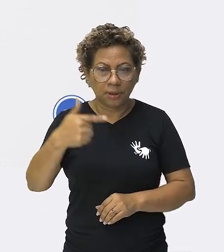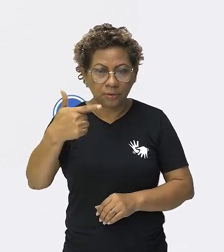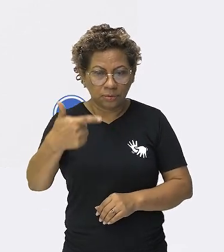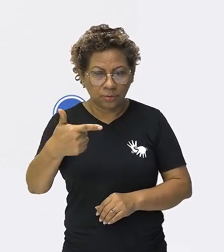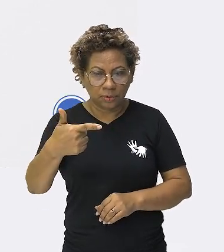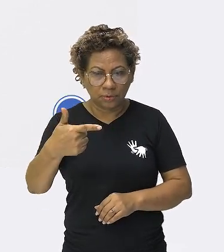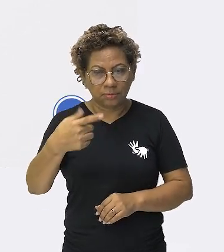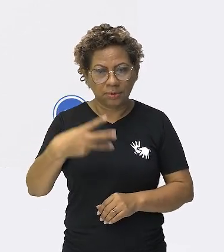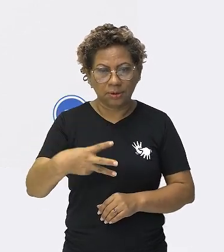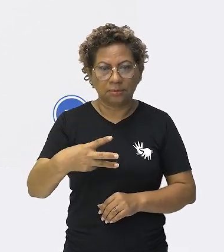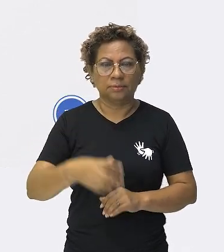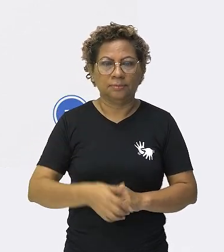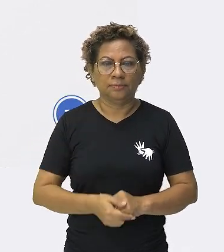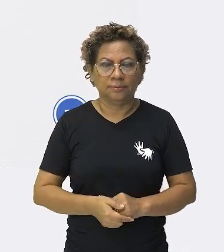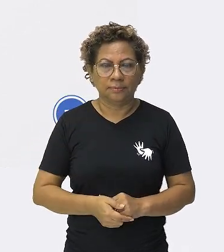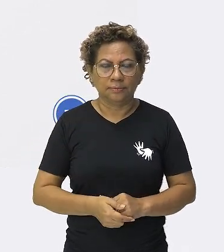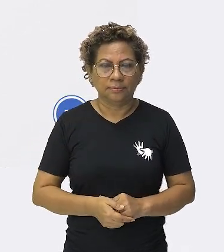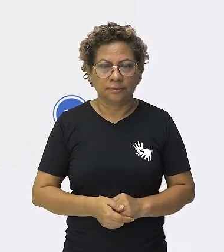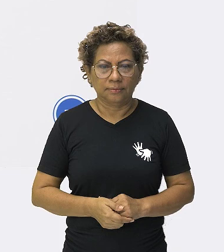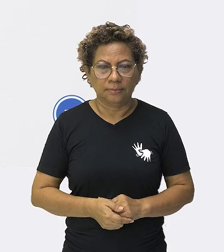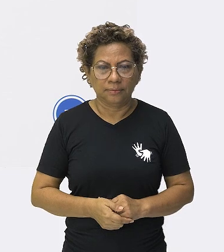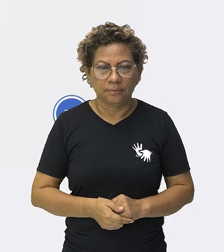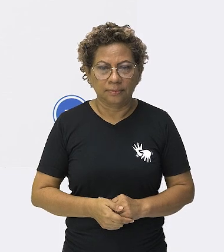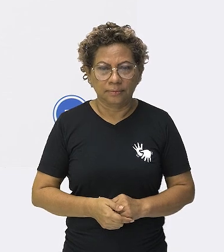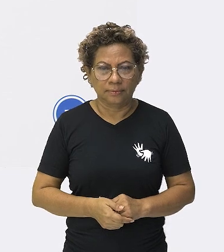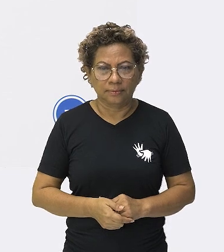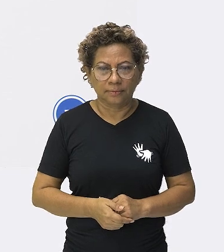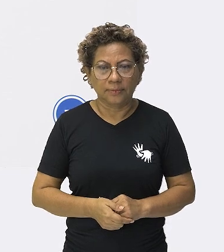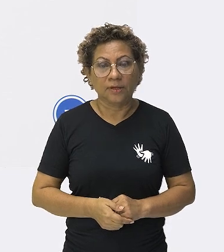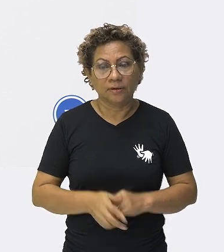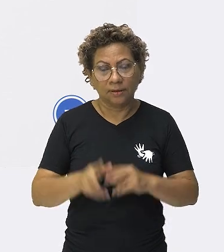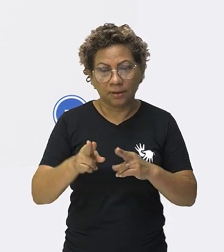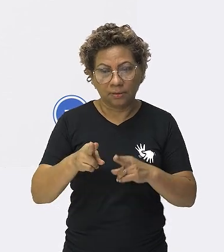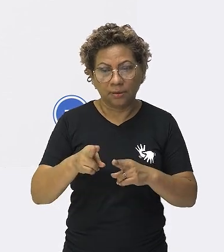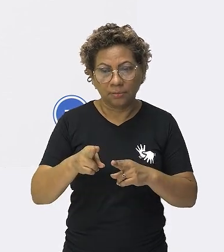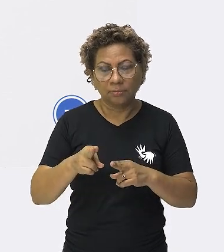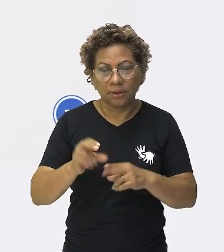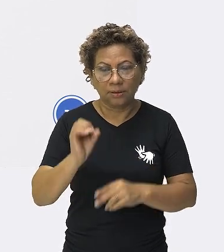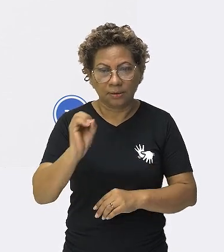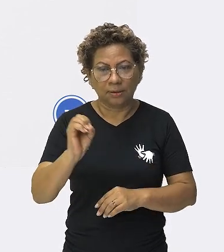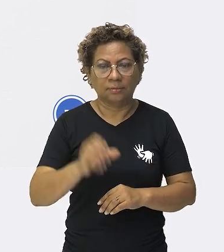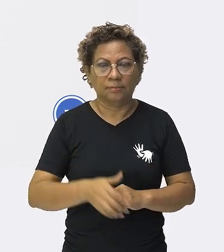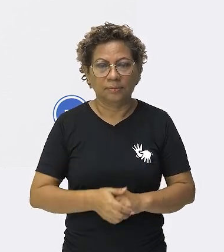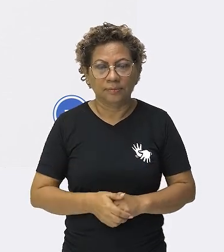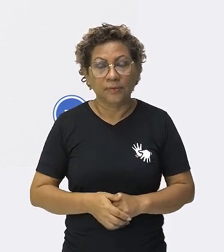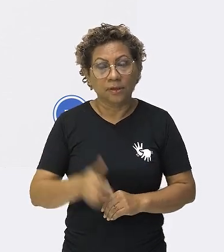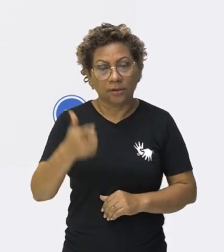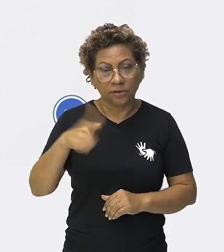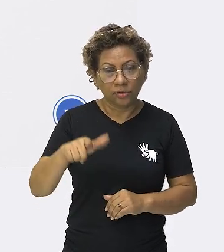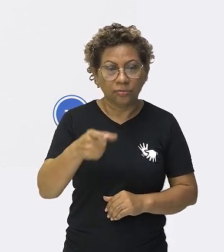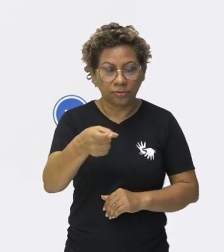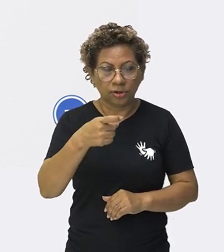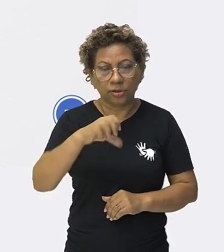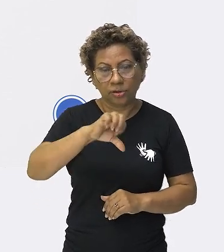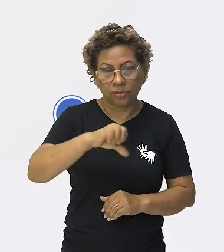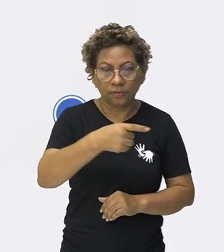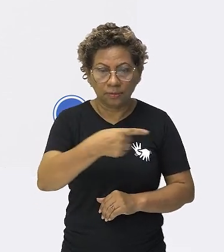3, tá? E aí nós já sabemos que nós temos que igualar a zero. Vamos fazer o seguinte, então,